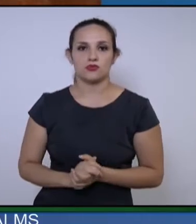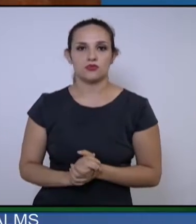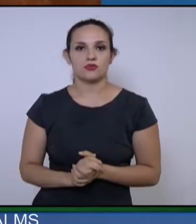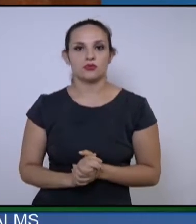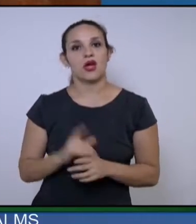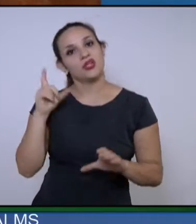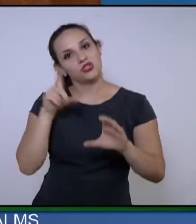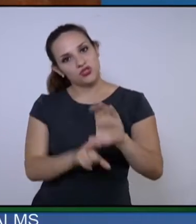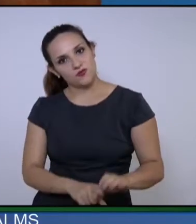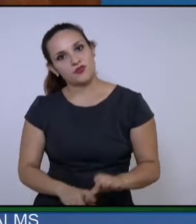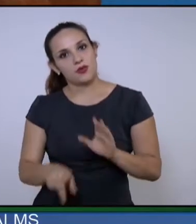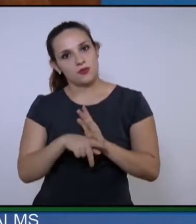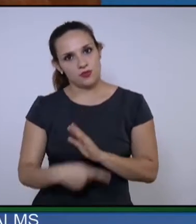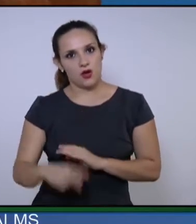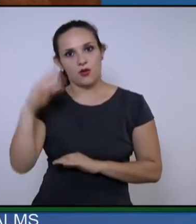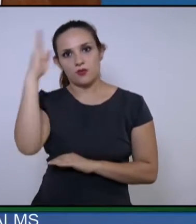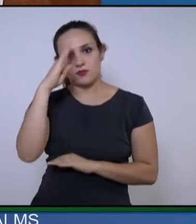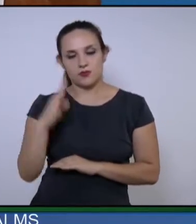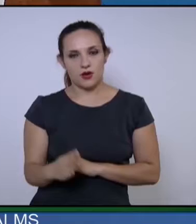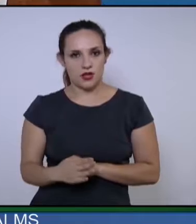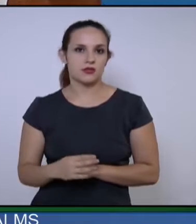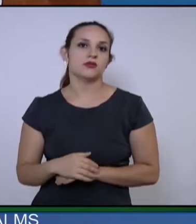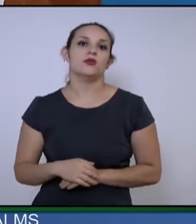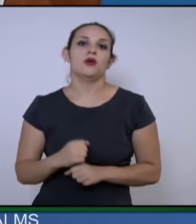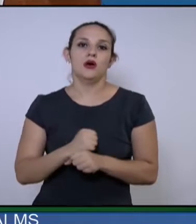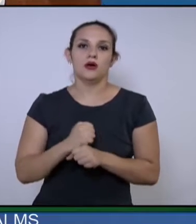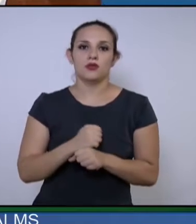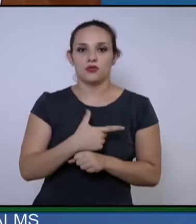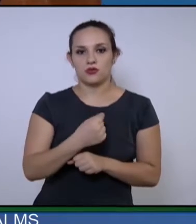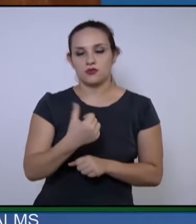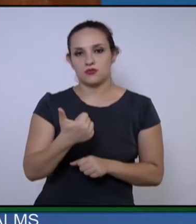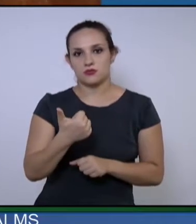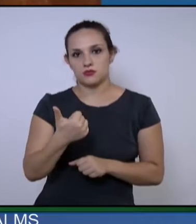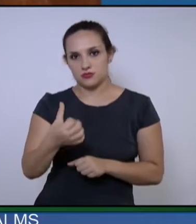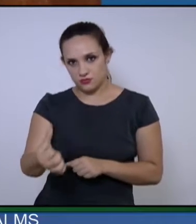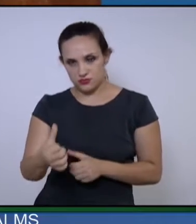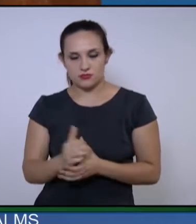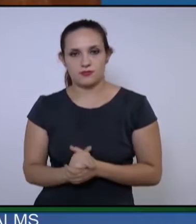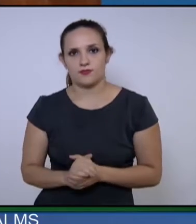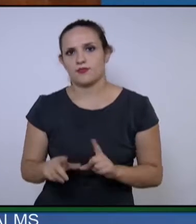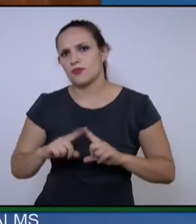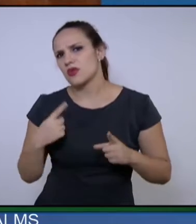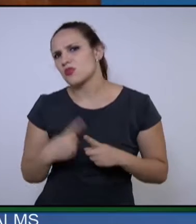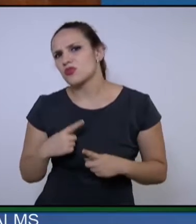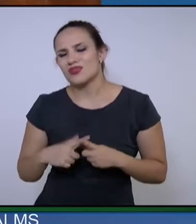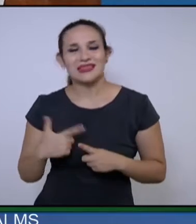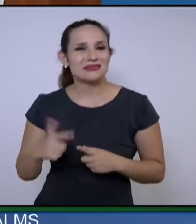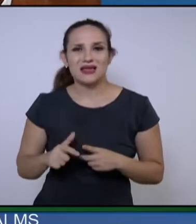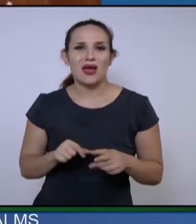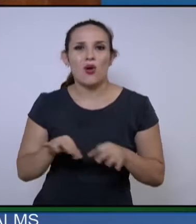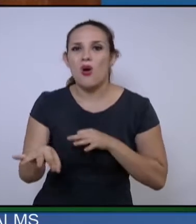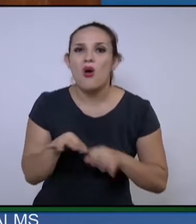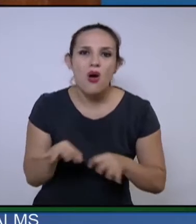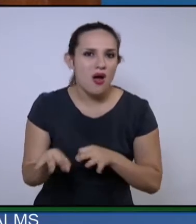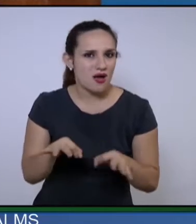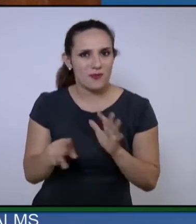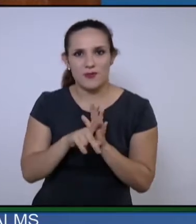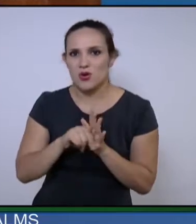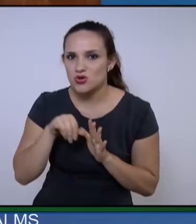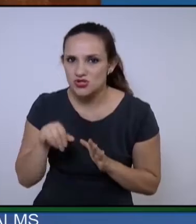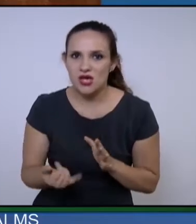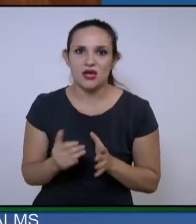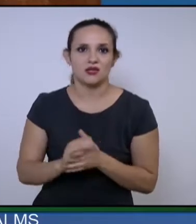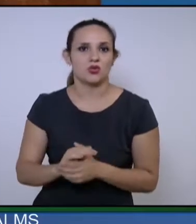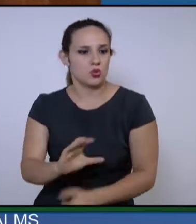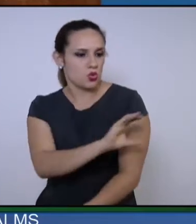federal para o orçamento de 2016. Em resumo, isso ocorre porque faltam planejamento e